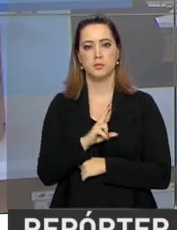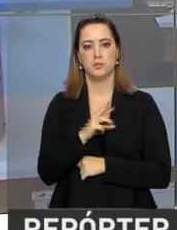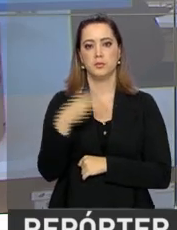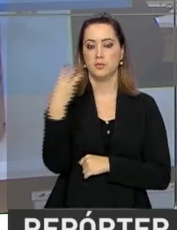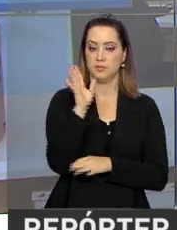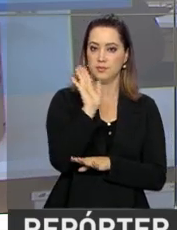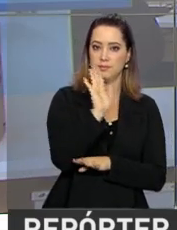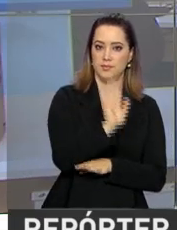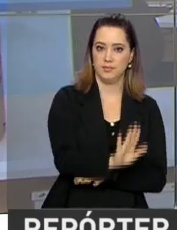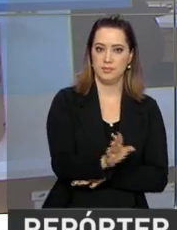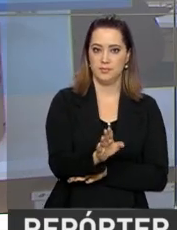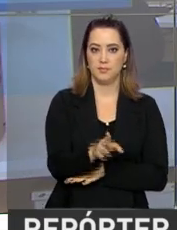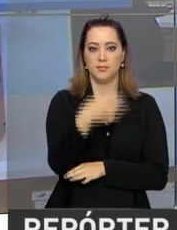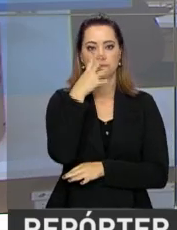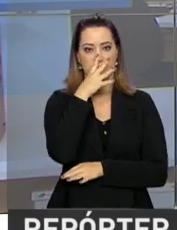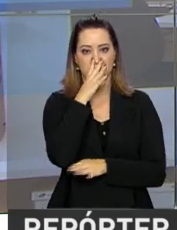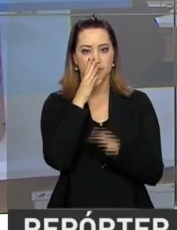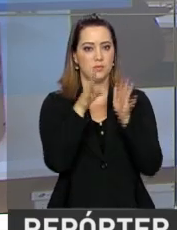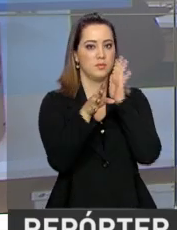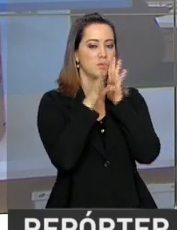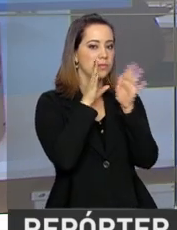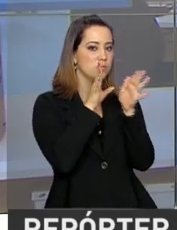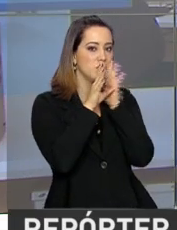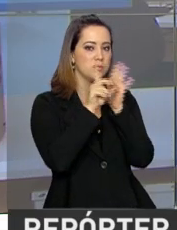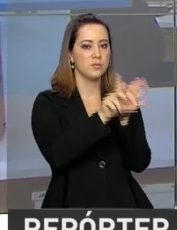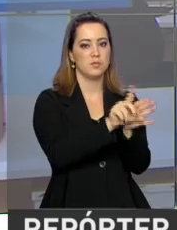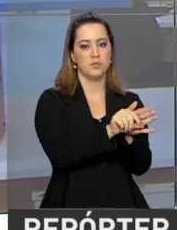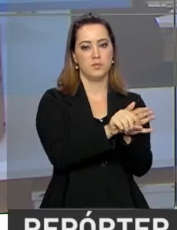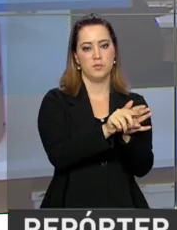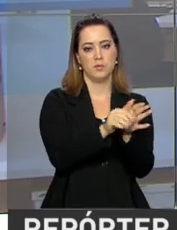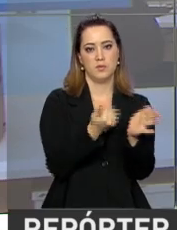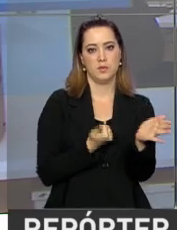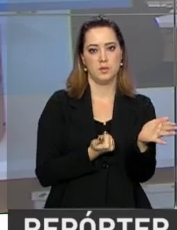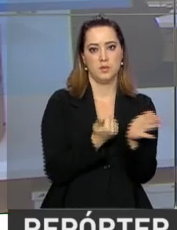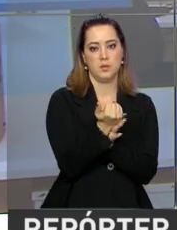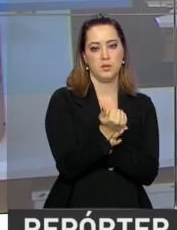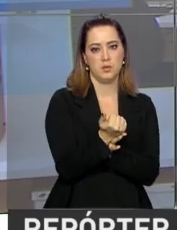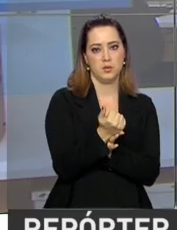Repórter NBR às 15h. Acompanhe também as novidades em nossas redes